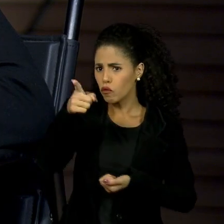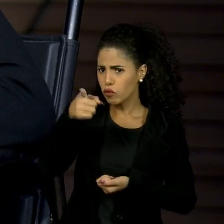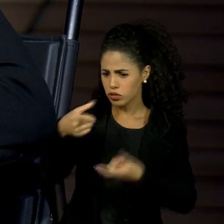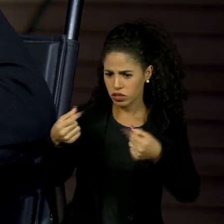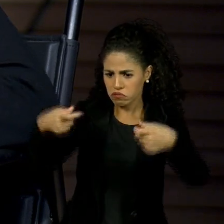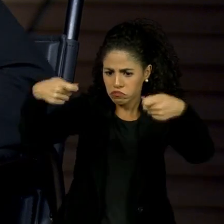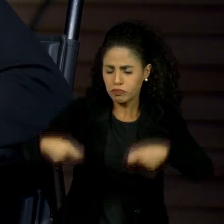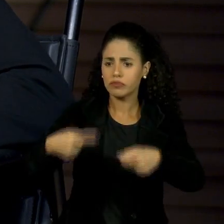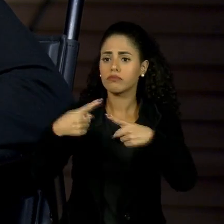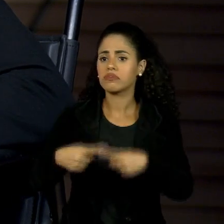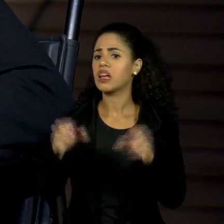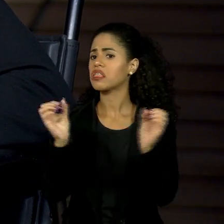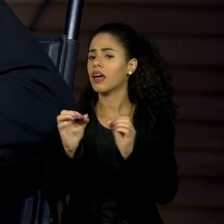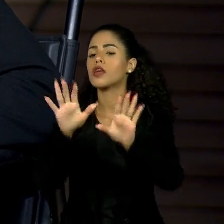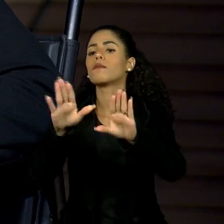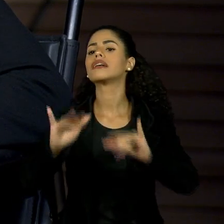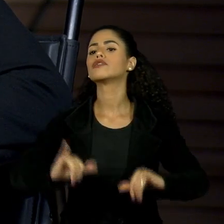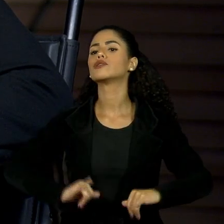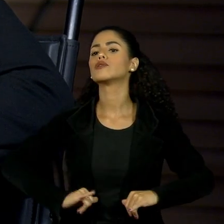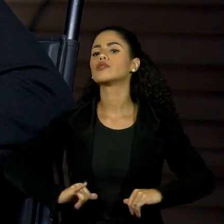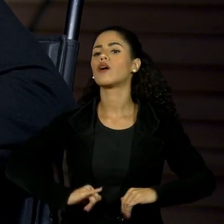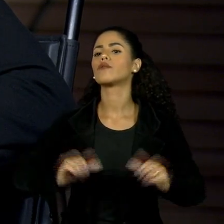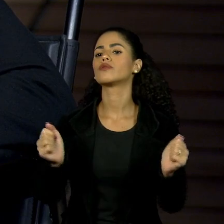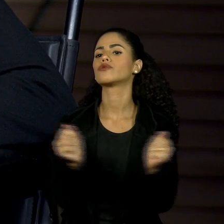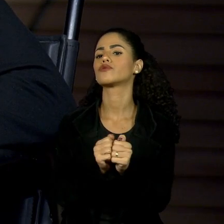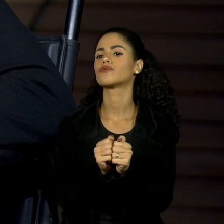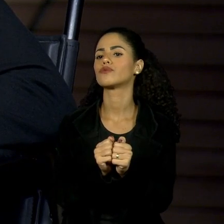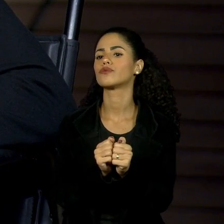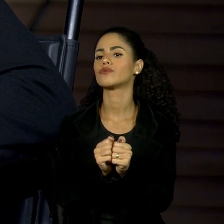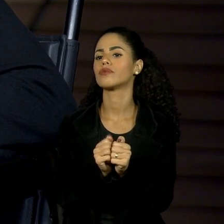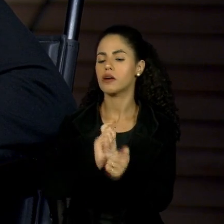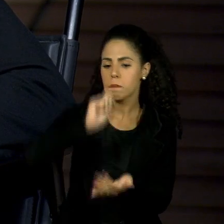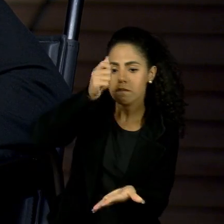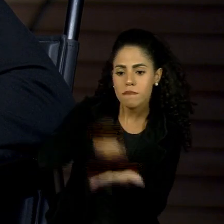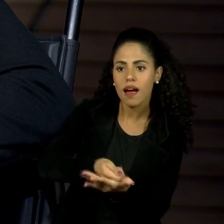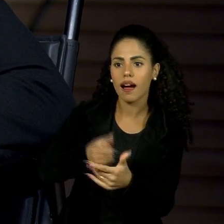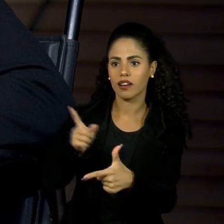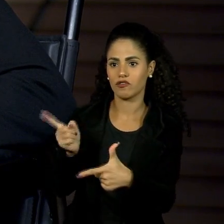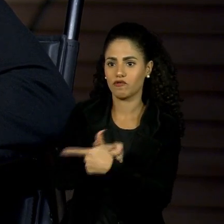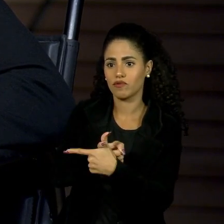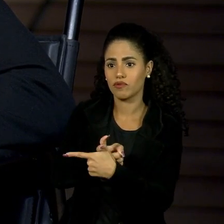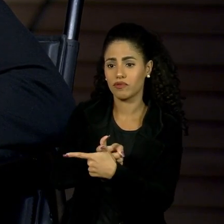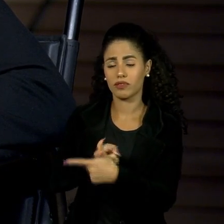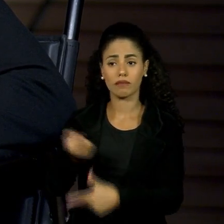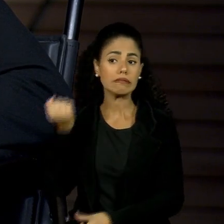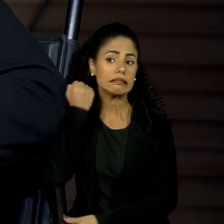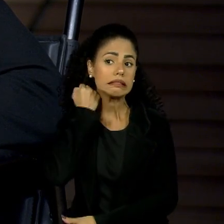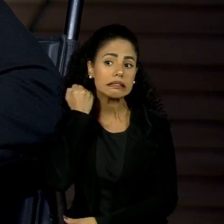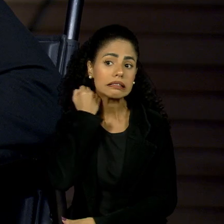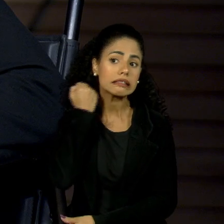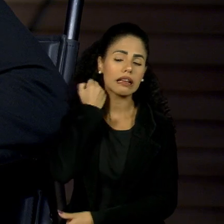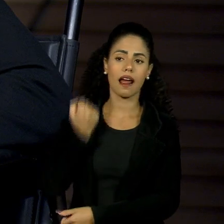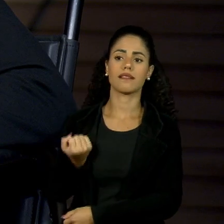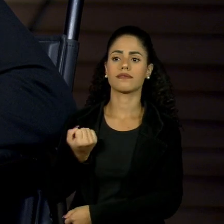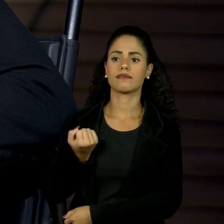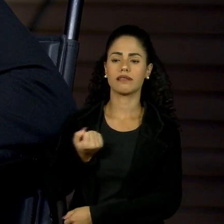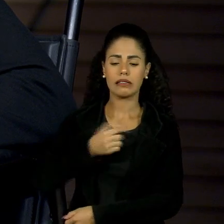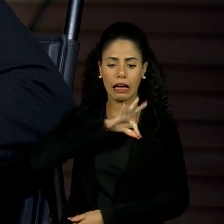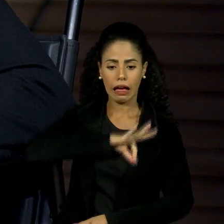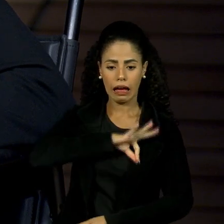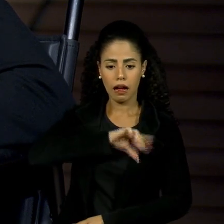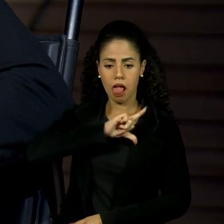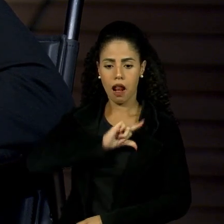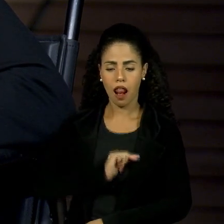está lá, sofrendo junto. São as contas que não são pagas, é o estresse dia após dia, é a insegurança financeira,